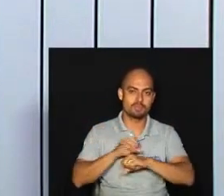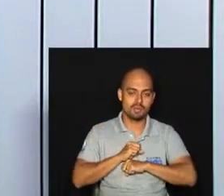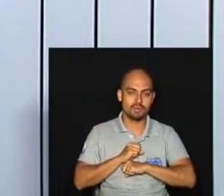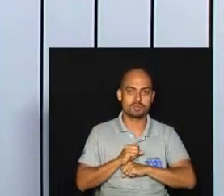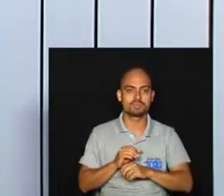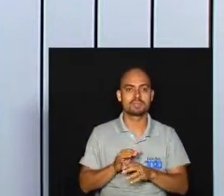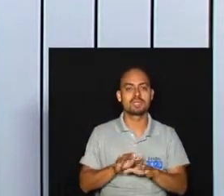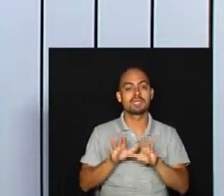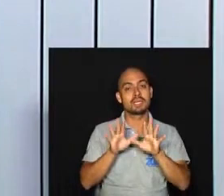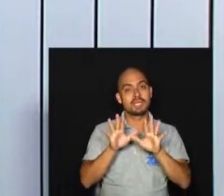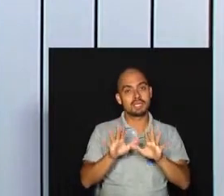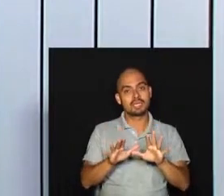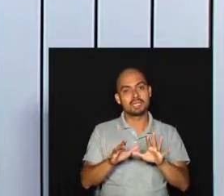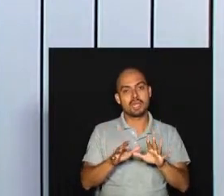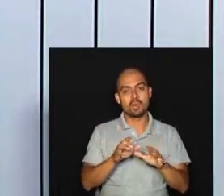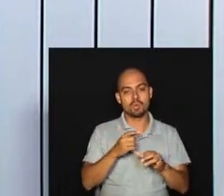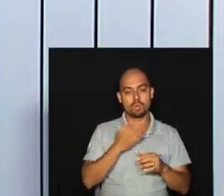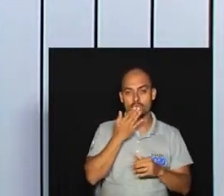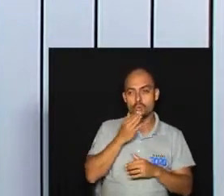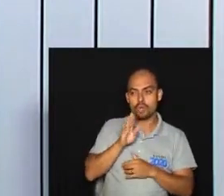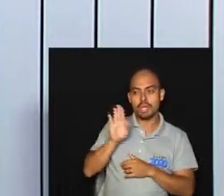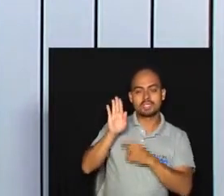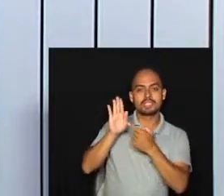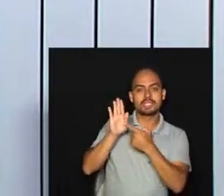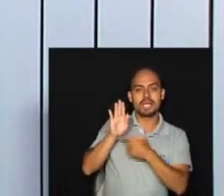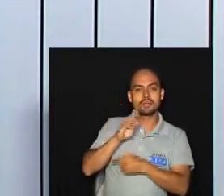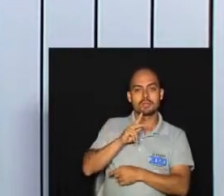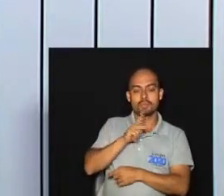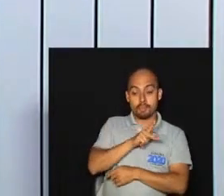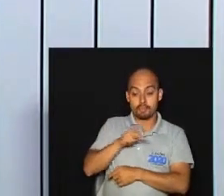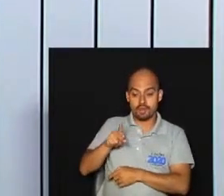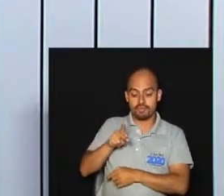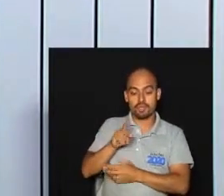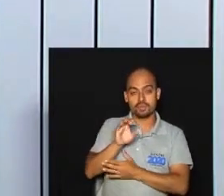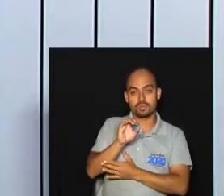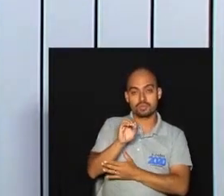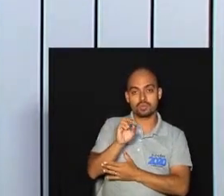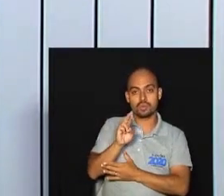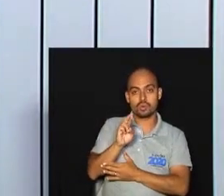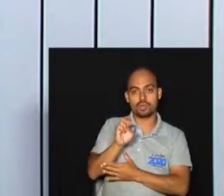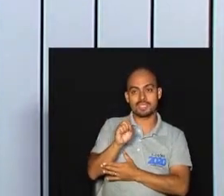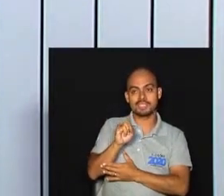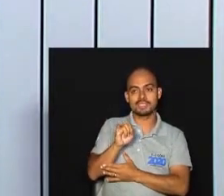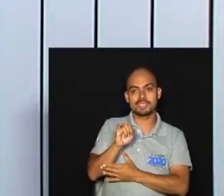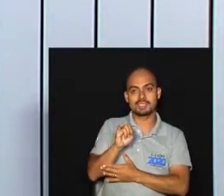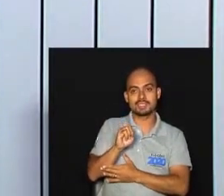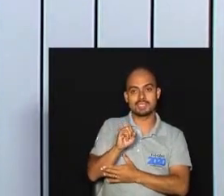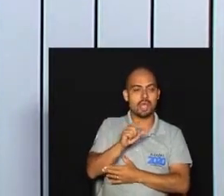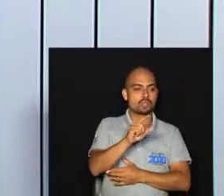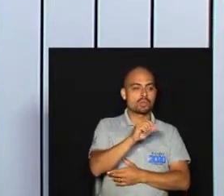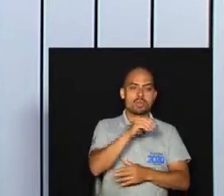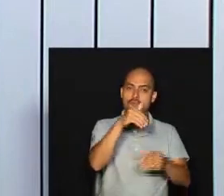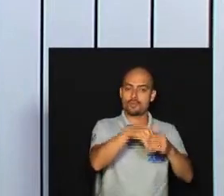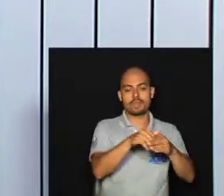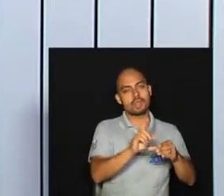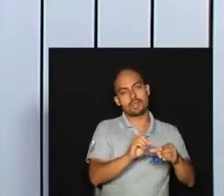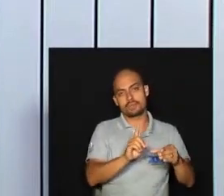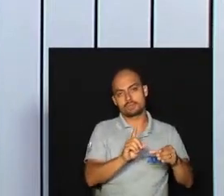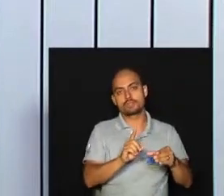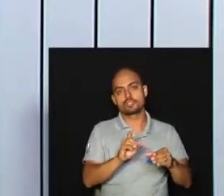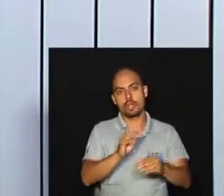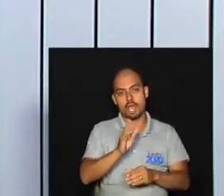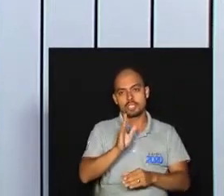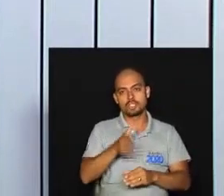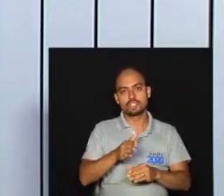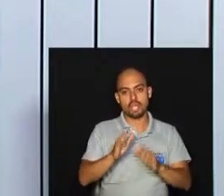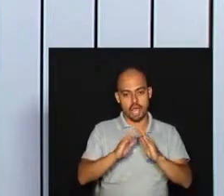Covid-19. Portanto, o candidato a prefeito Arthur Orsi decidiu não votar no dia de hoje. Ele já